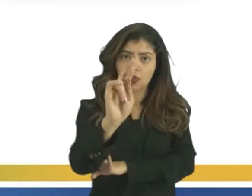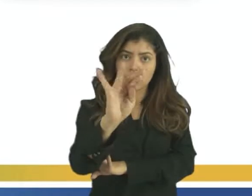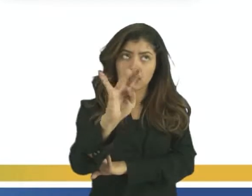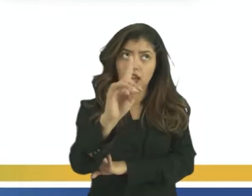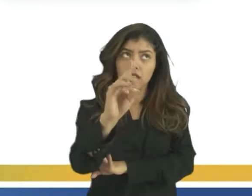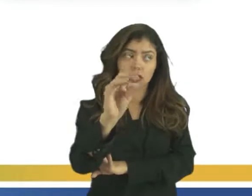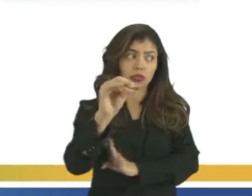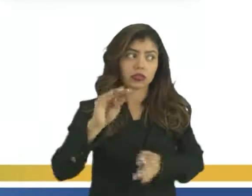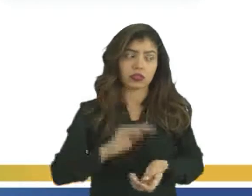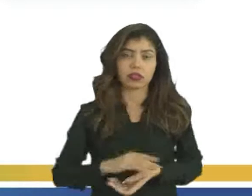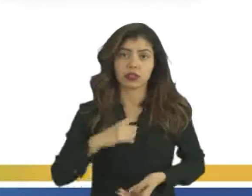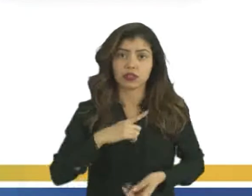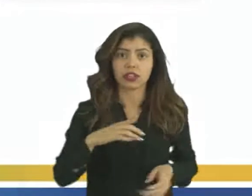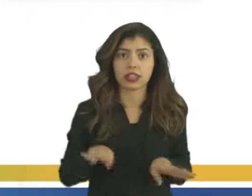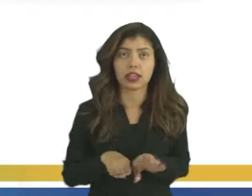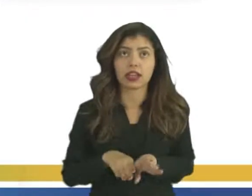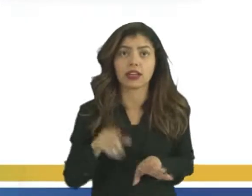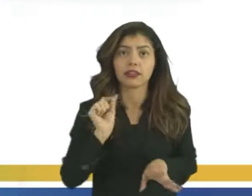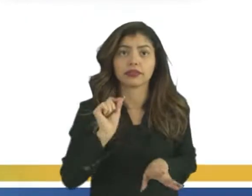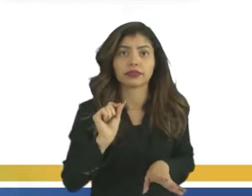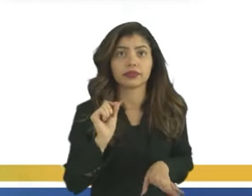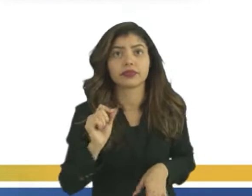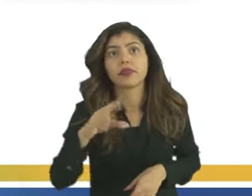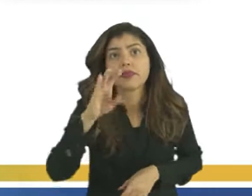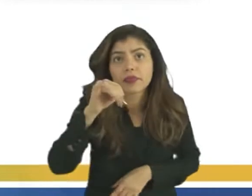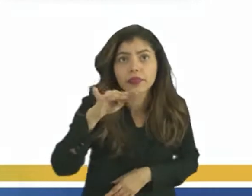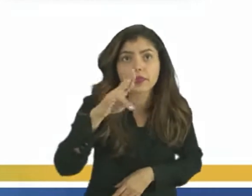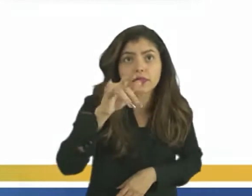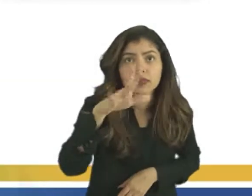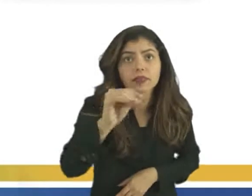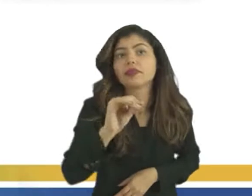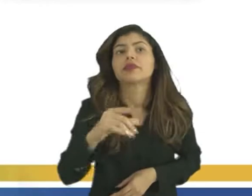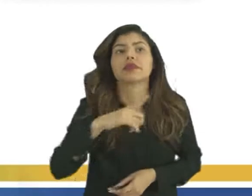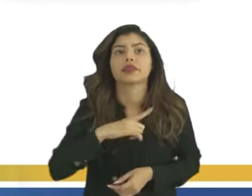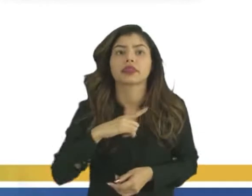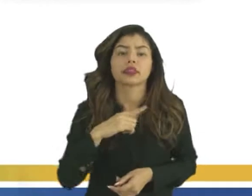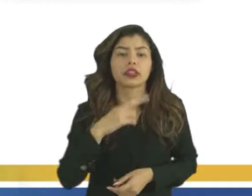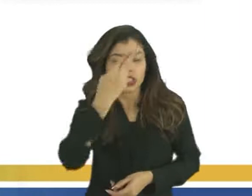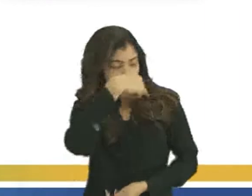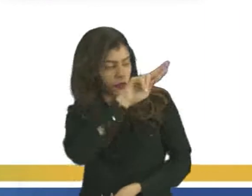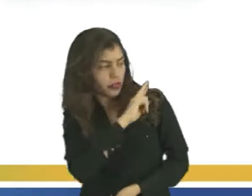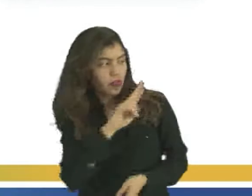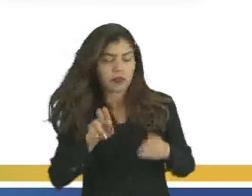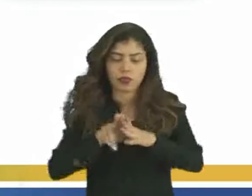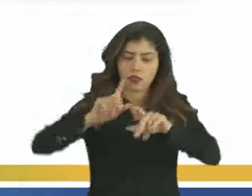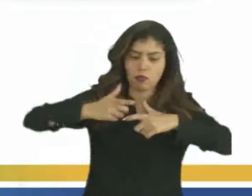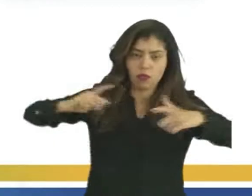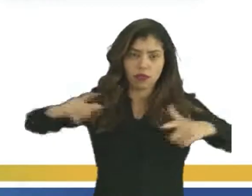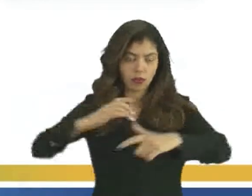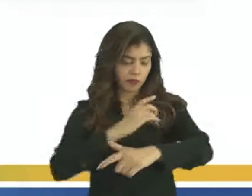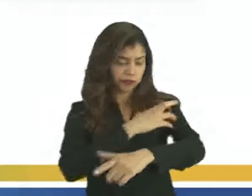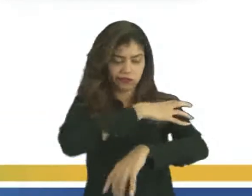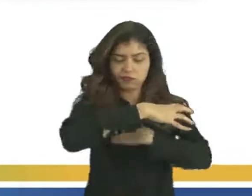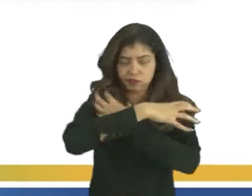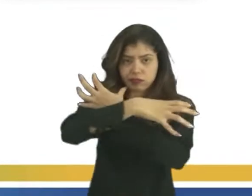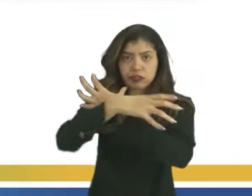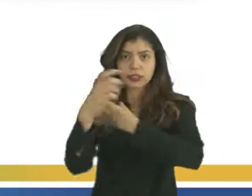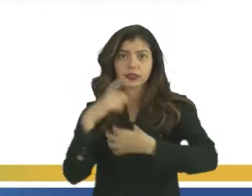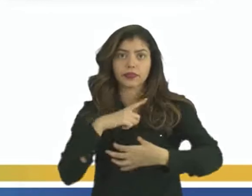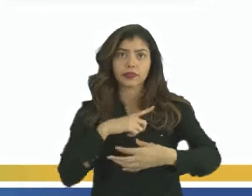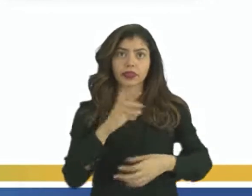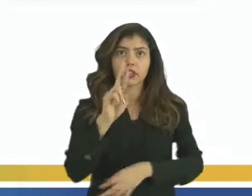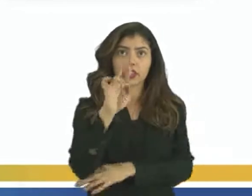pessoa facilitará a hipertrofia muscular. O anabolismo é responsável pelo crescimento, regeneração